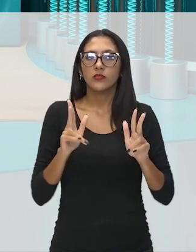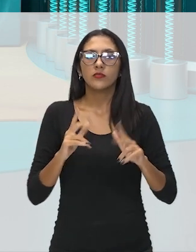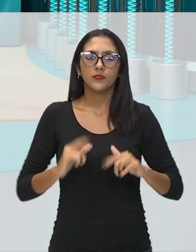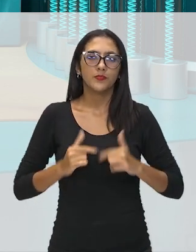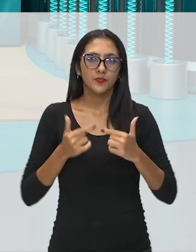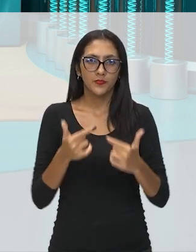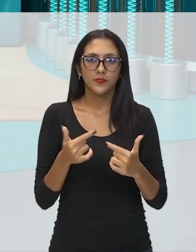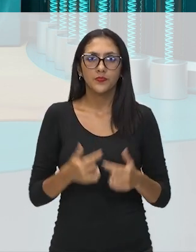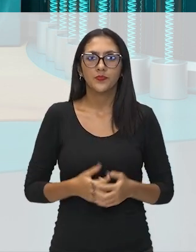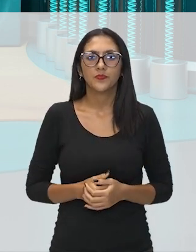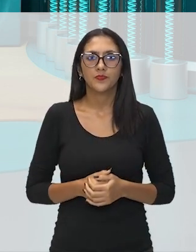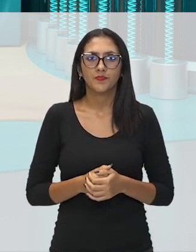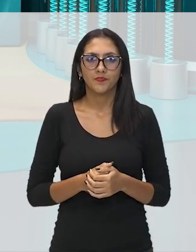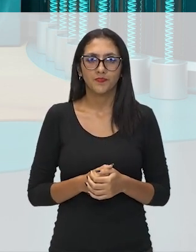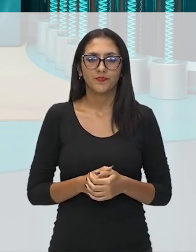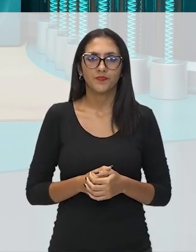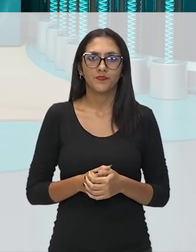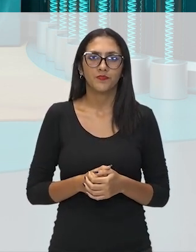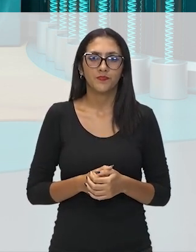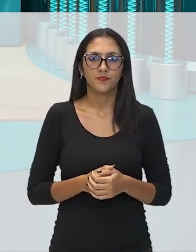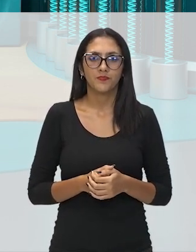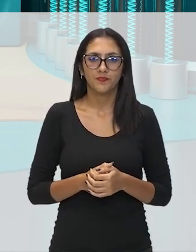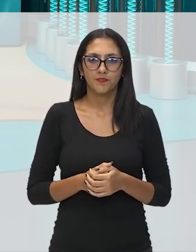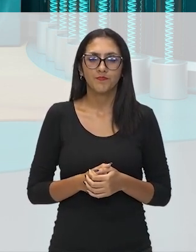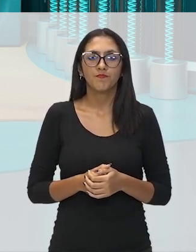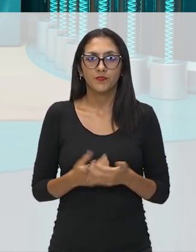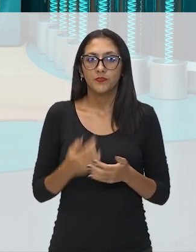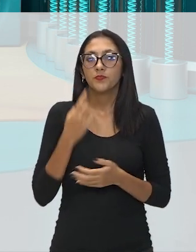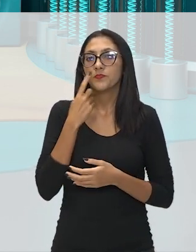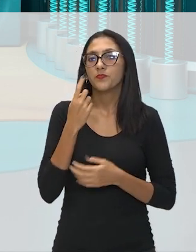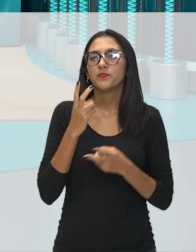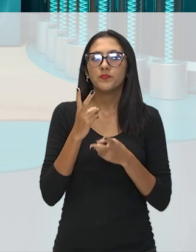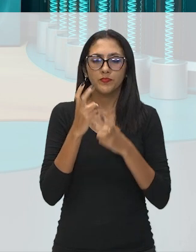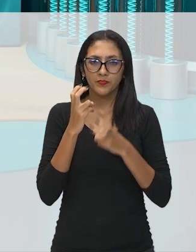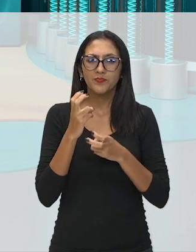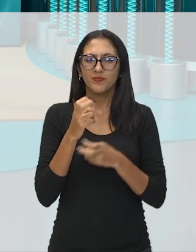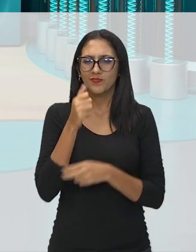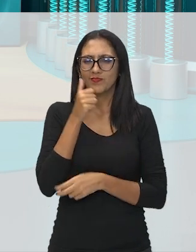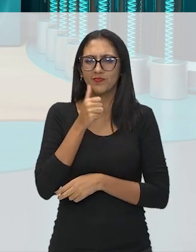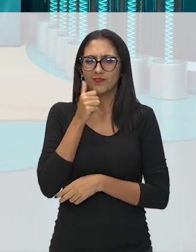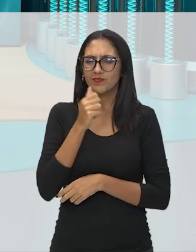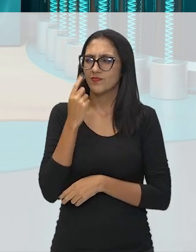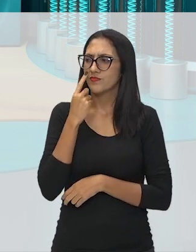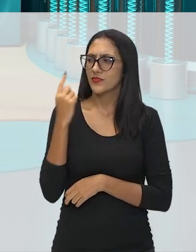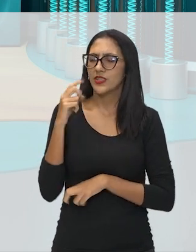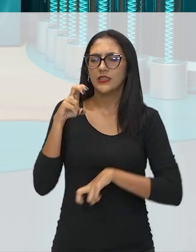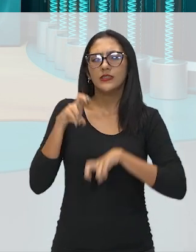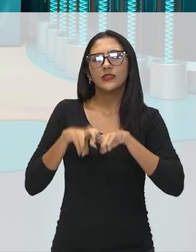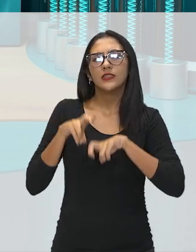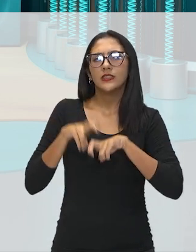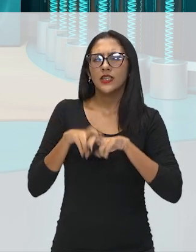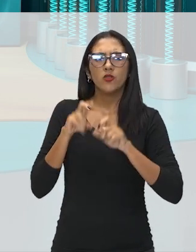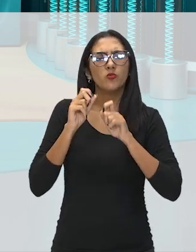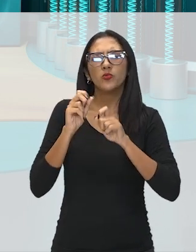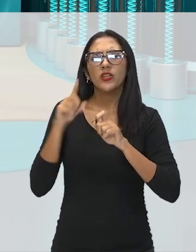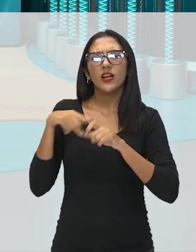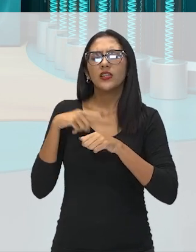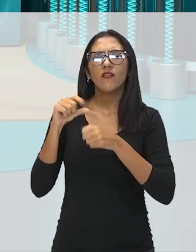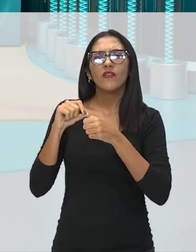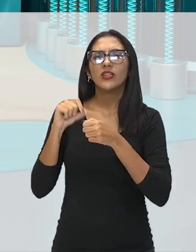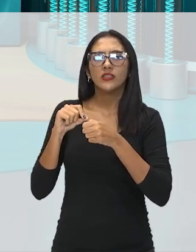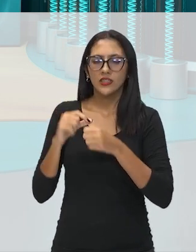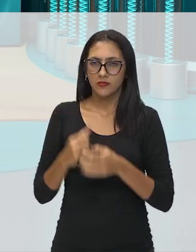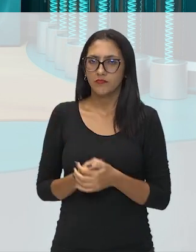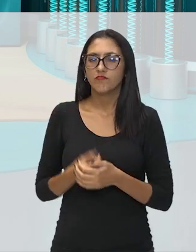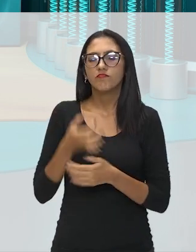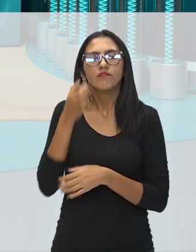no início aqui da ação, a Dani estava sentada ali no sofá, fazendo o que mesmo?